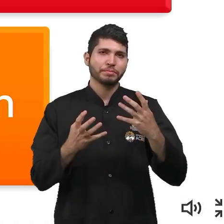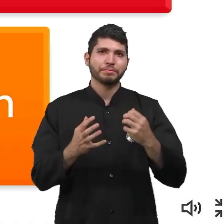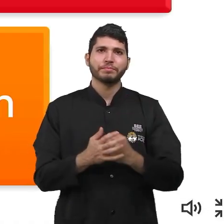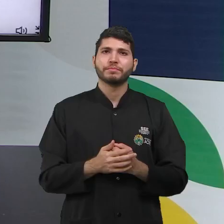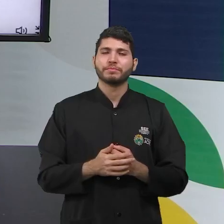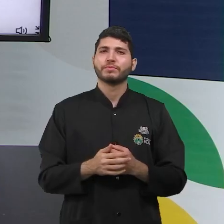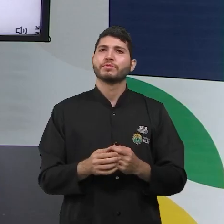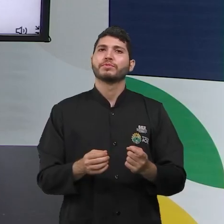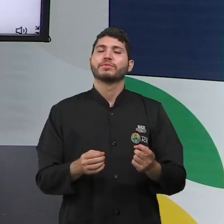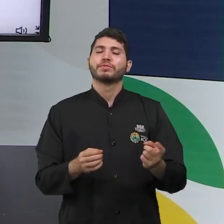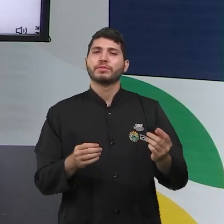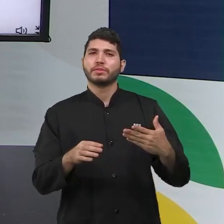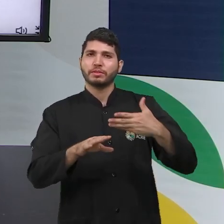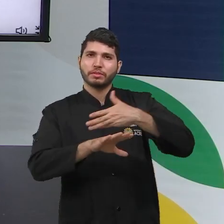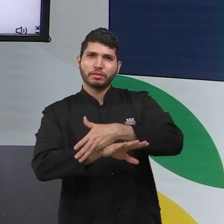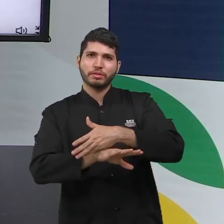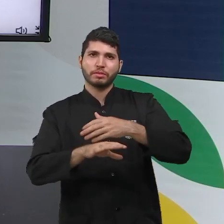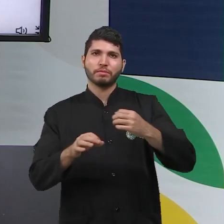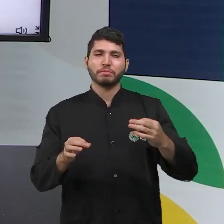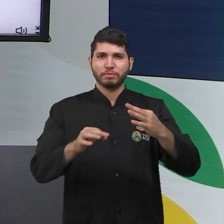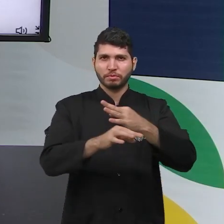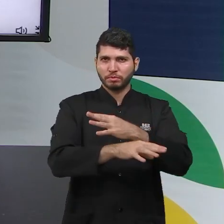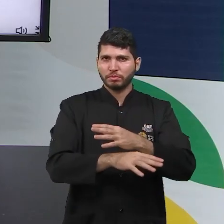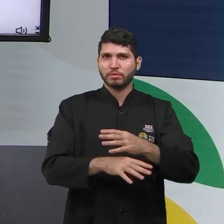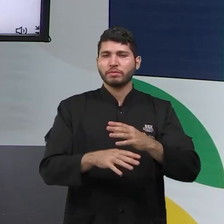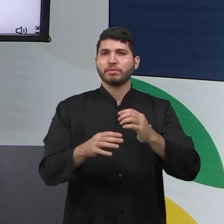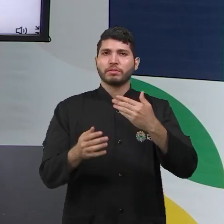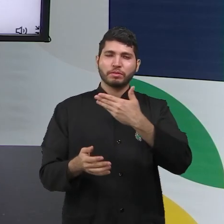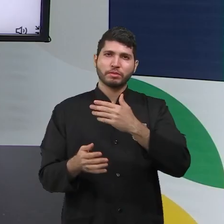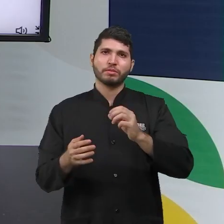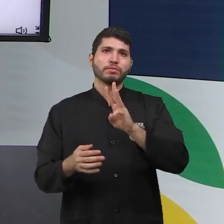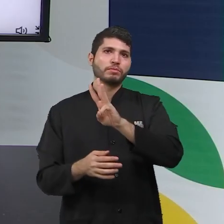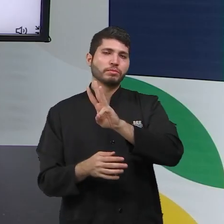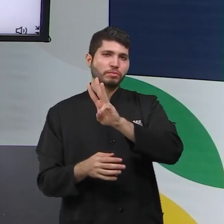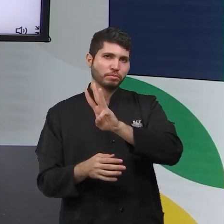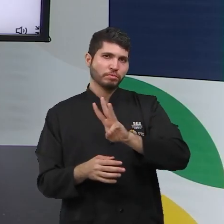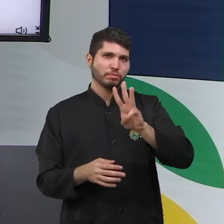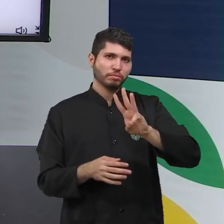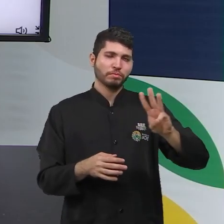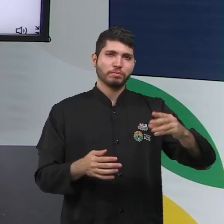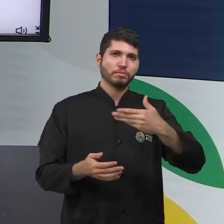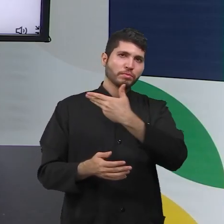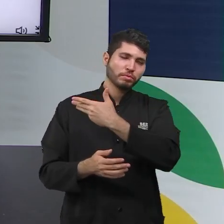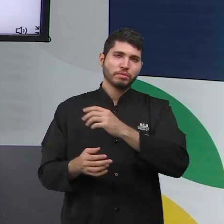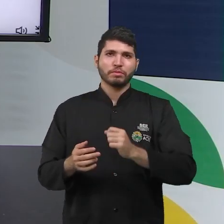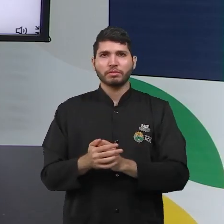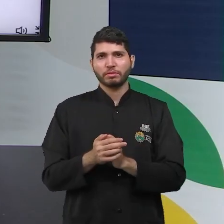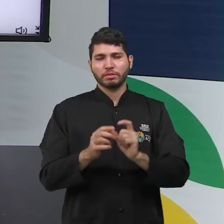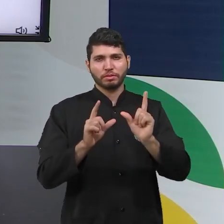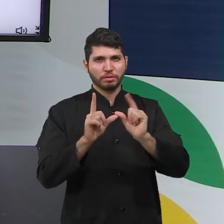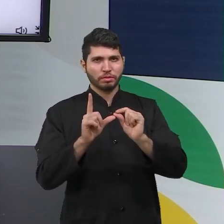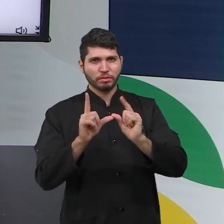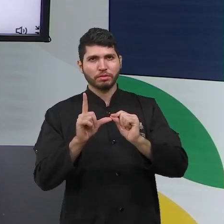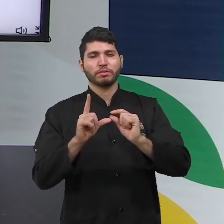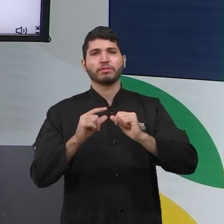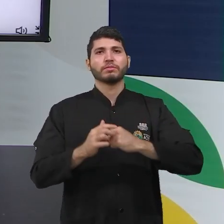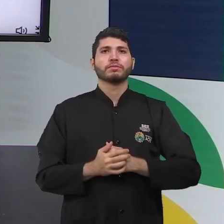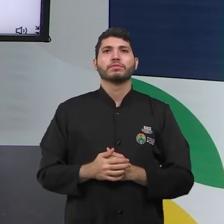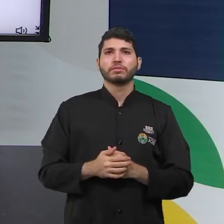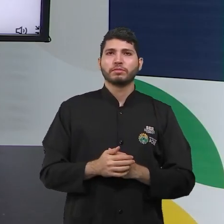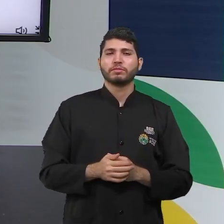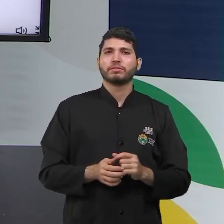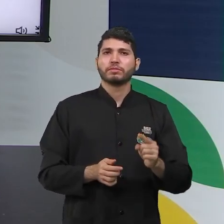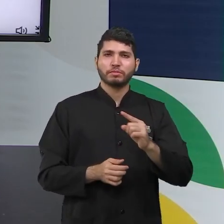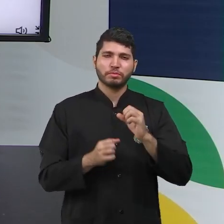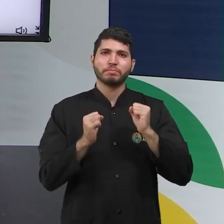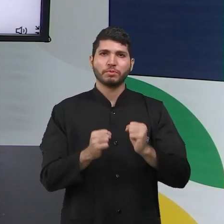do WordWall para concluí-la, né, fica à vontade. Na verdade, os estudos eles devem ser assim, eles devem continuar, tá? Vamos